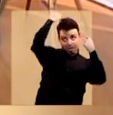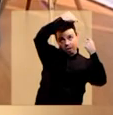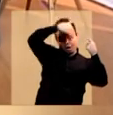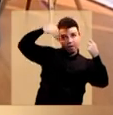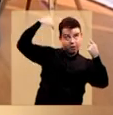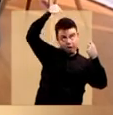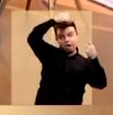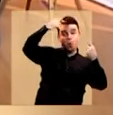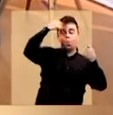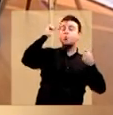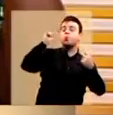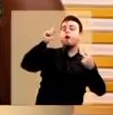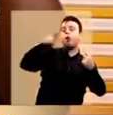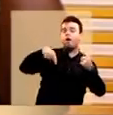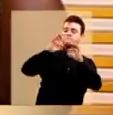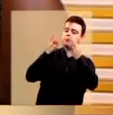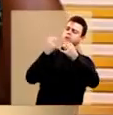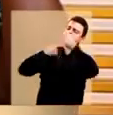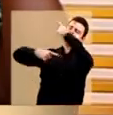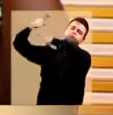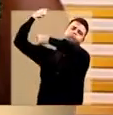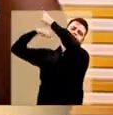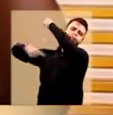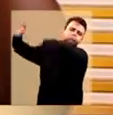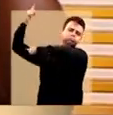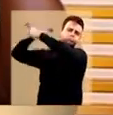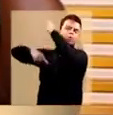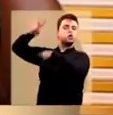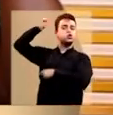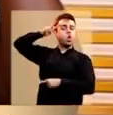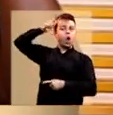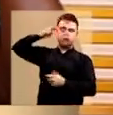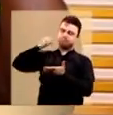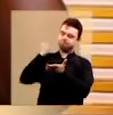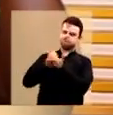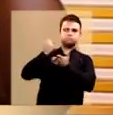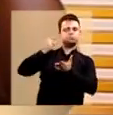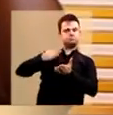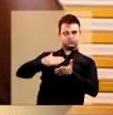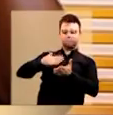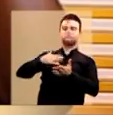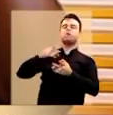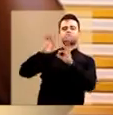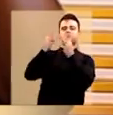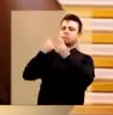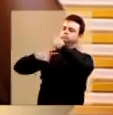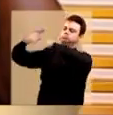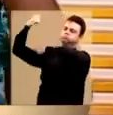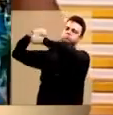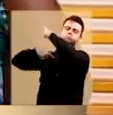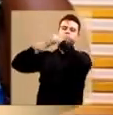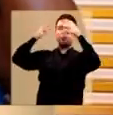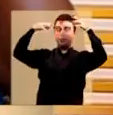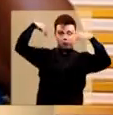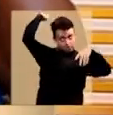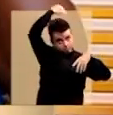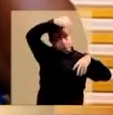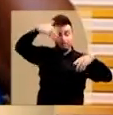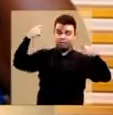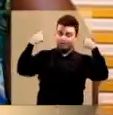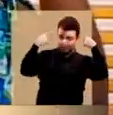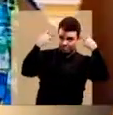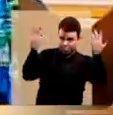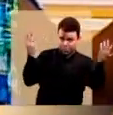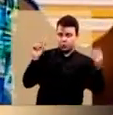cabeça, que tem a ver com questões de ancestralidade, com questões da minha família, de linhagem familiar, e eu coloco